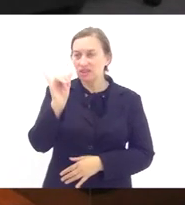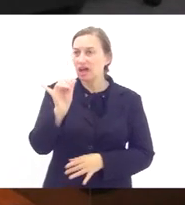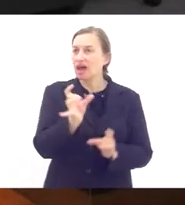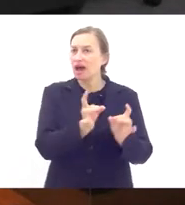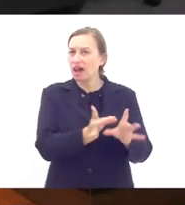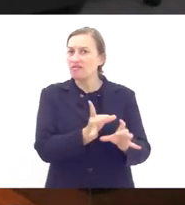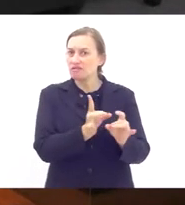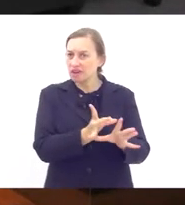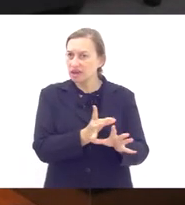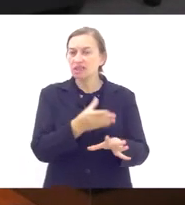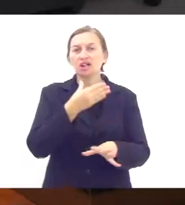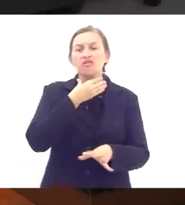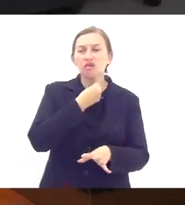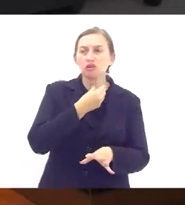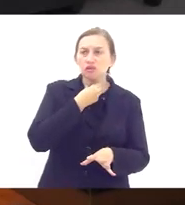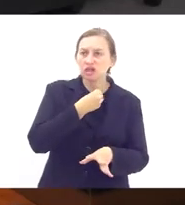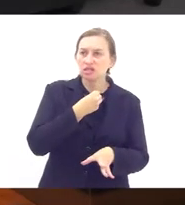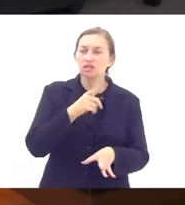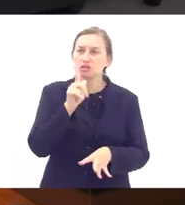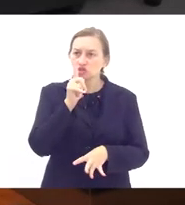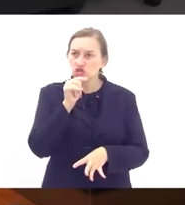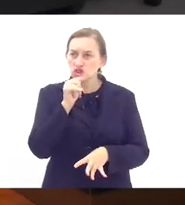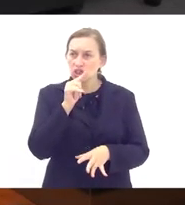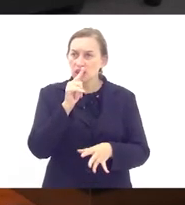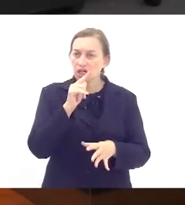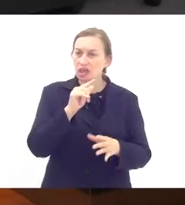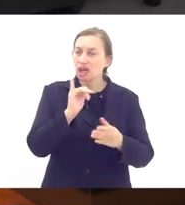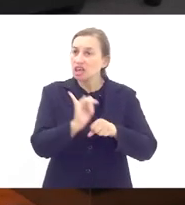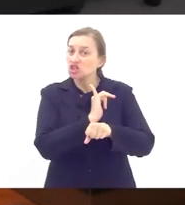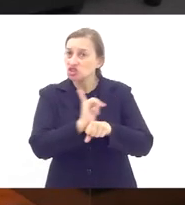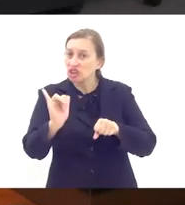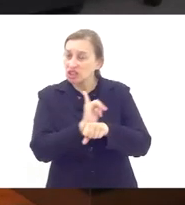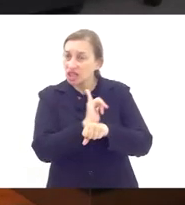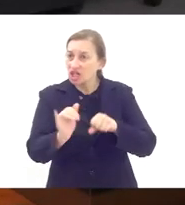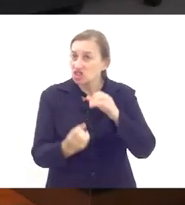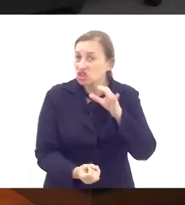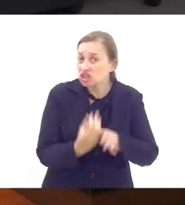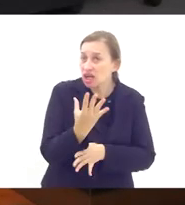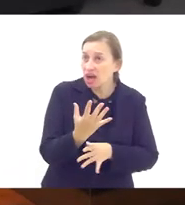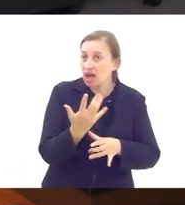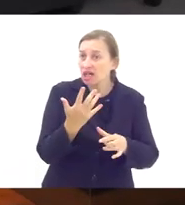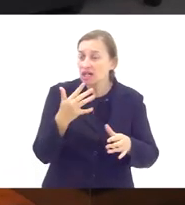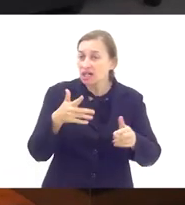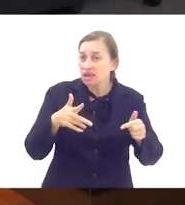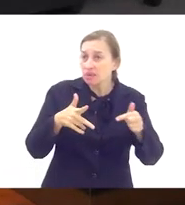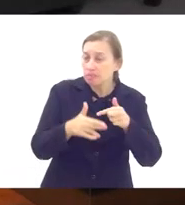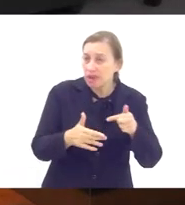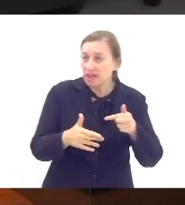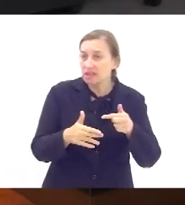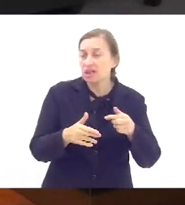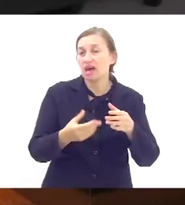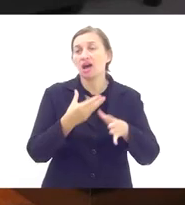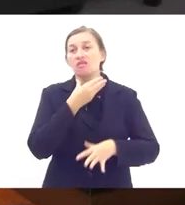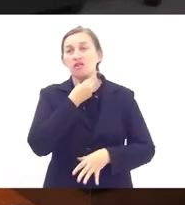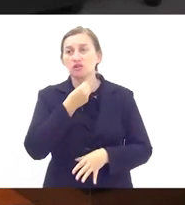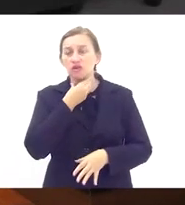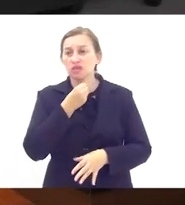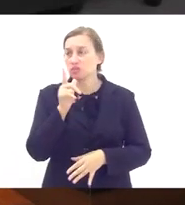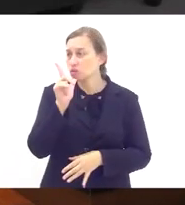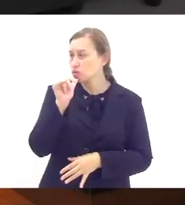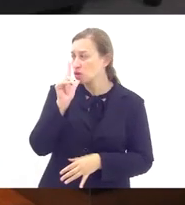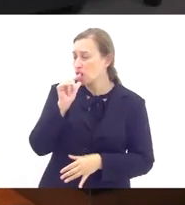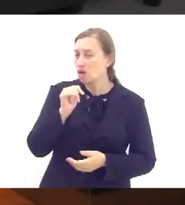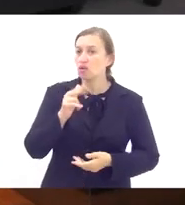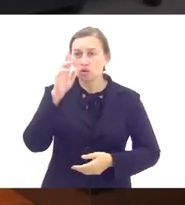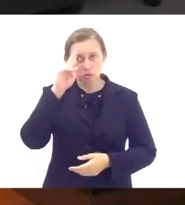venda, né, a falsificação, criar metodologias, né, que dificulte mais a falsificação. Né, como o